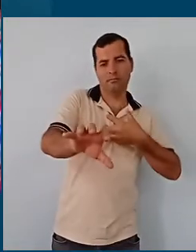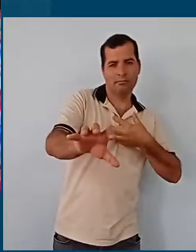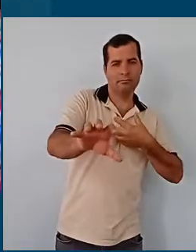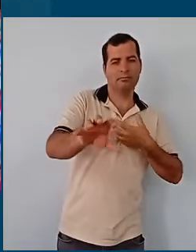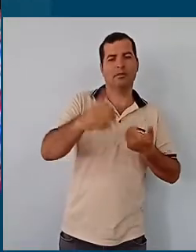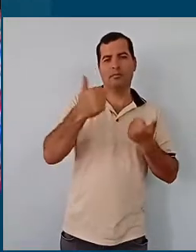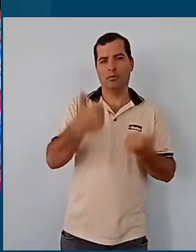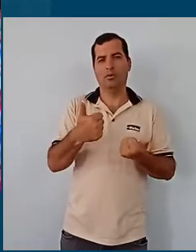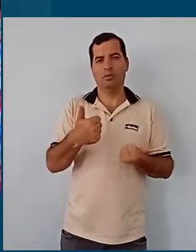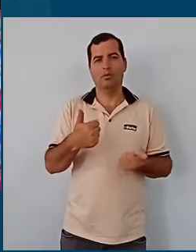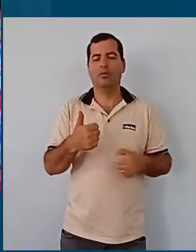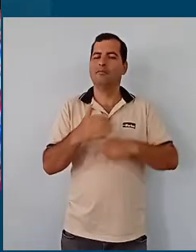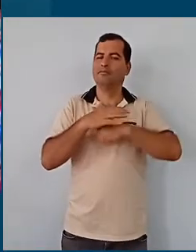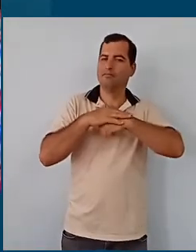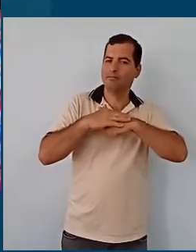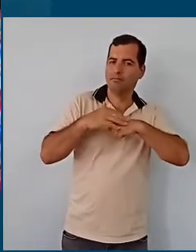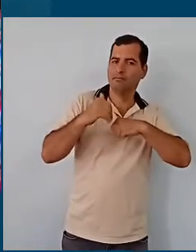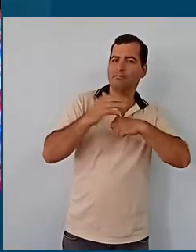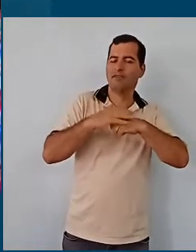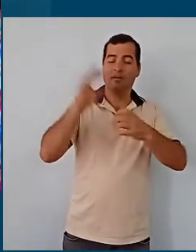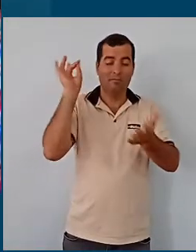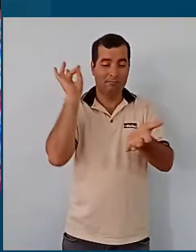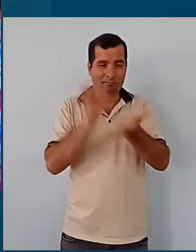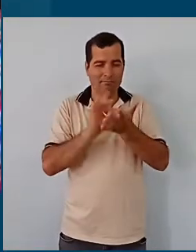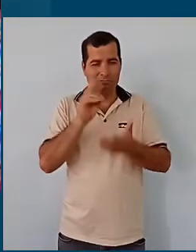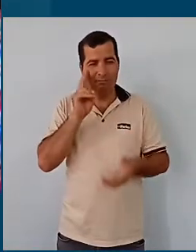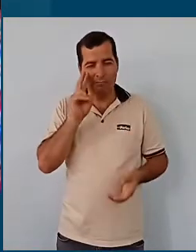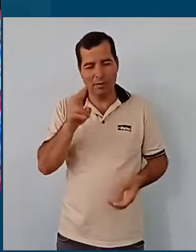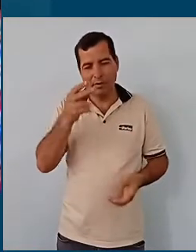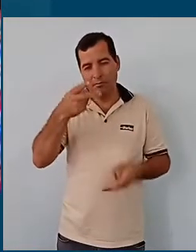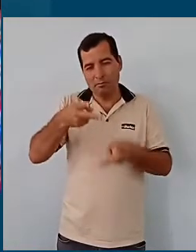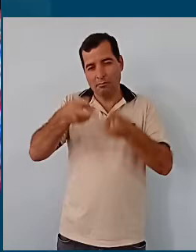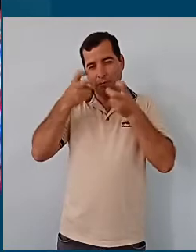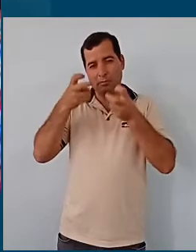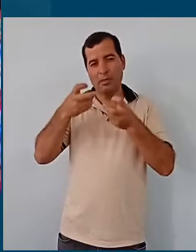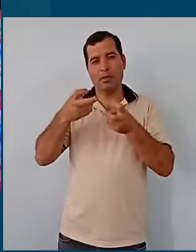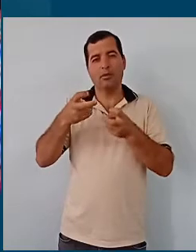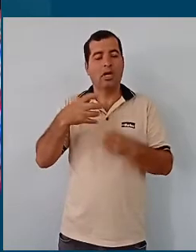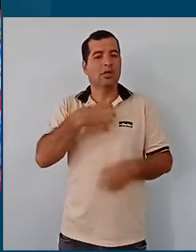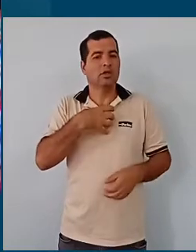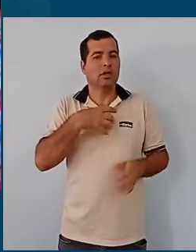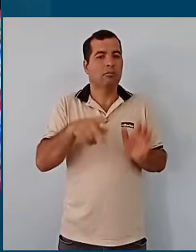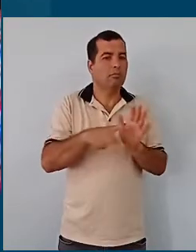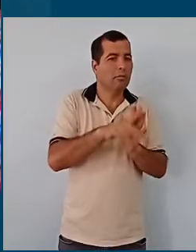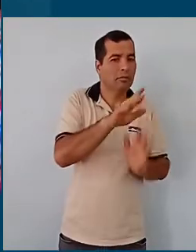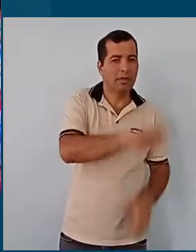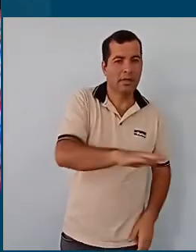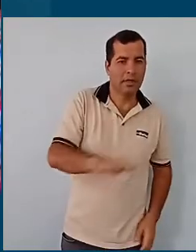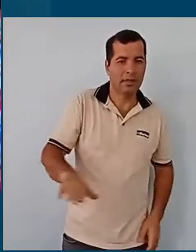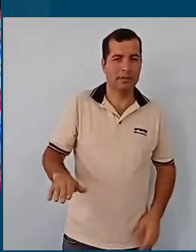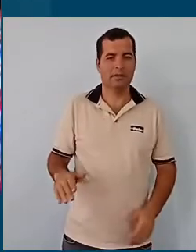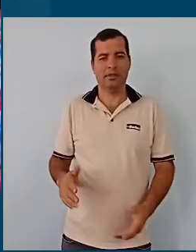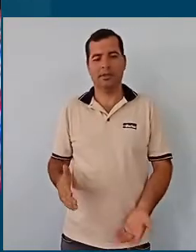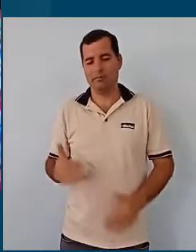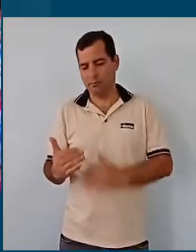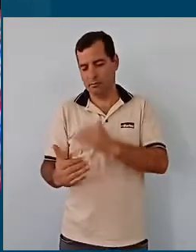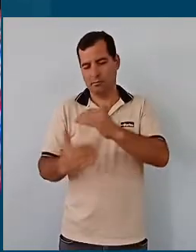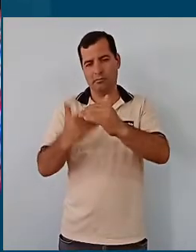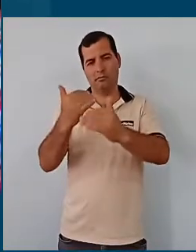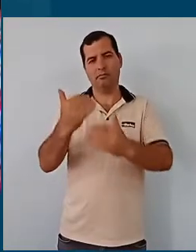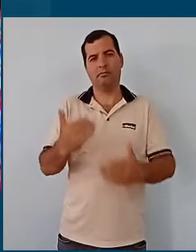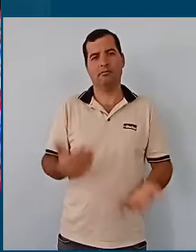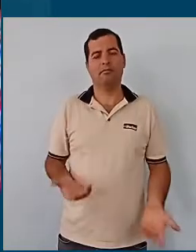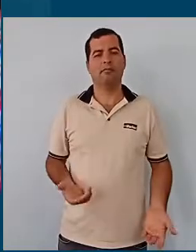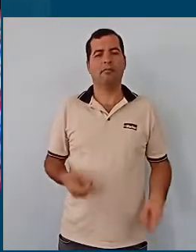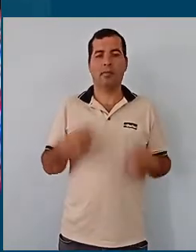afetiva, considerando de fato essa concepção de criança, né, de infância, que não pode